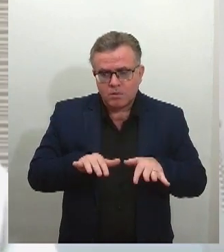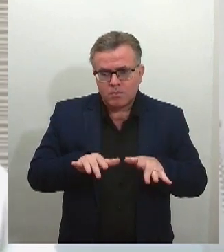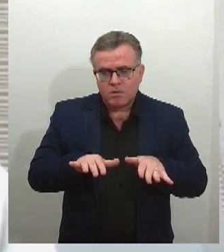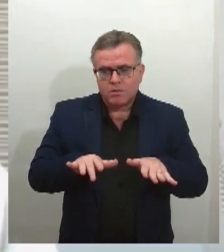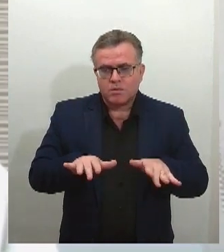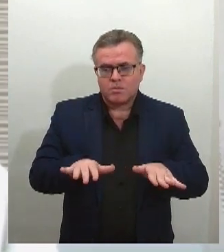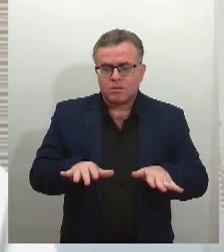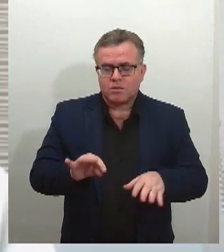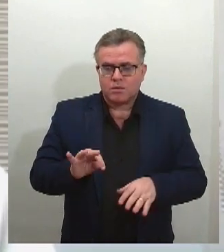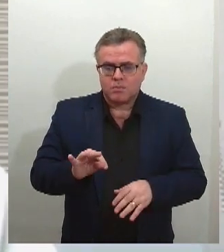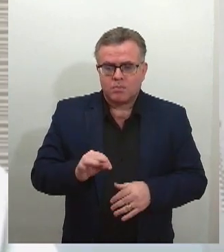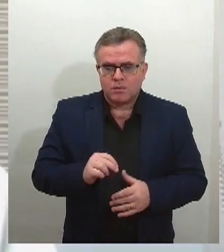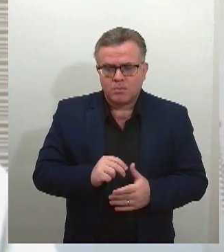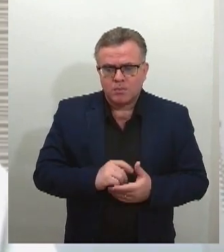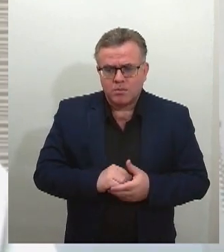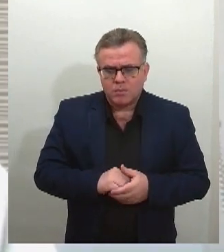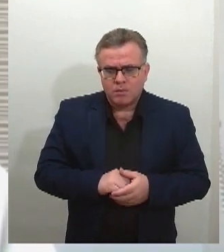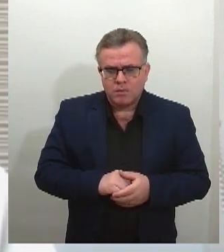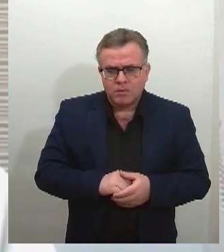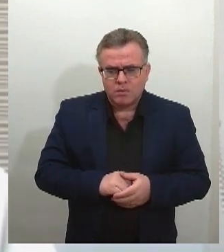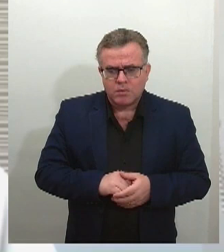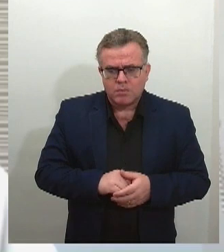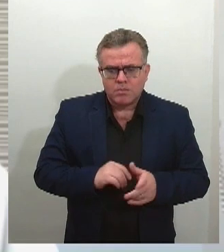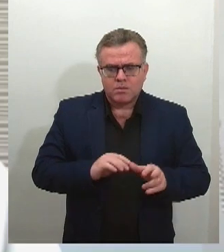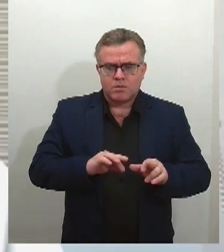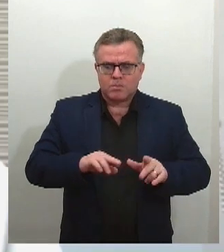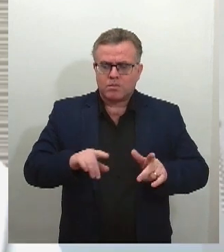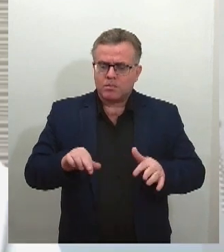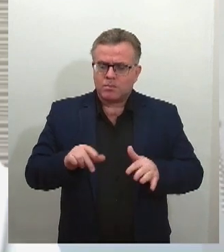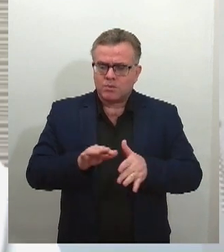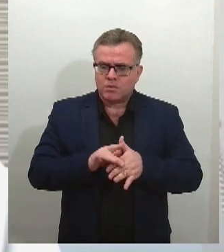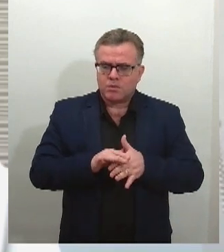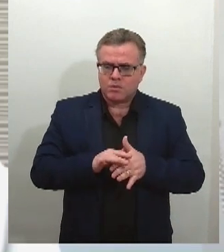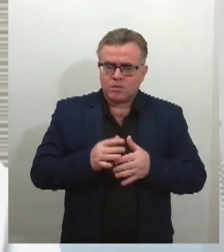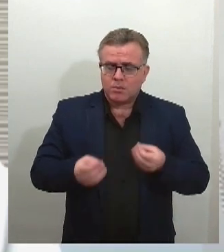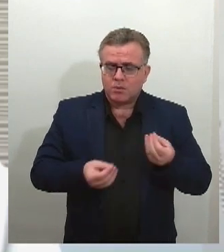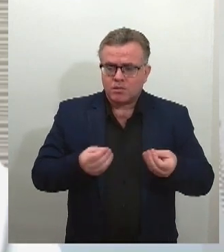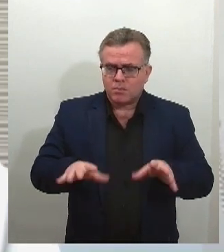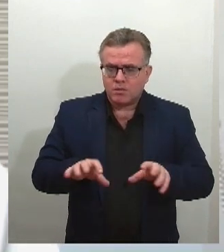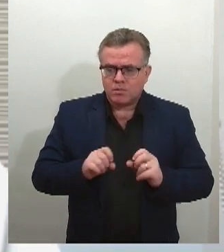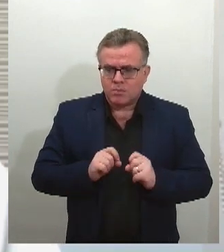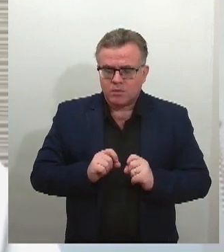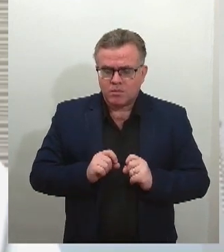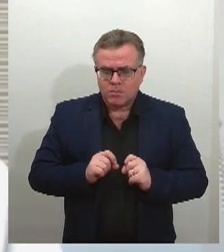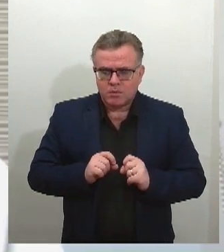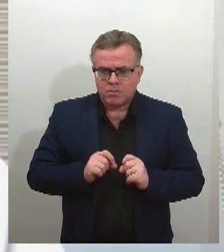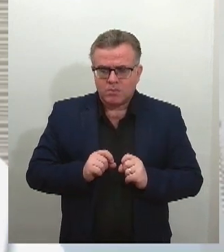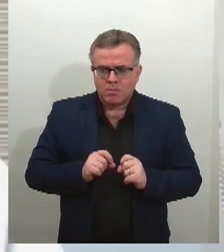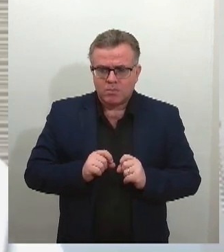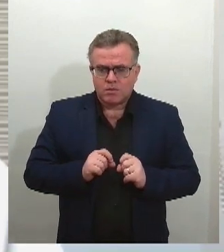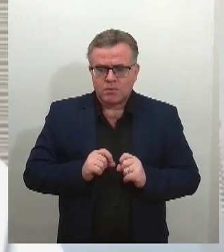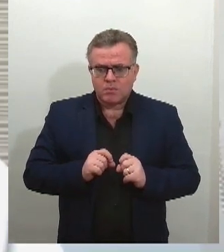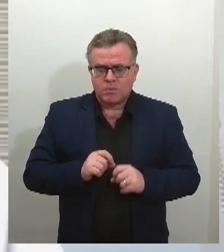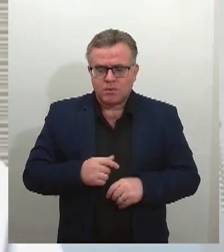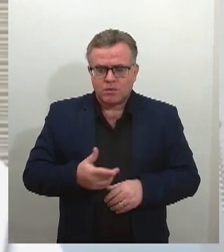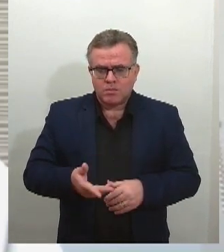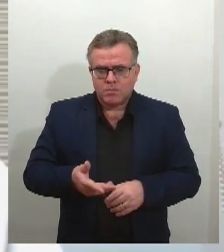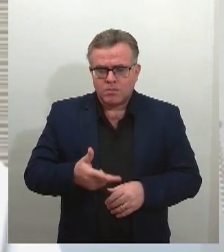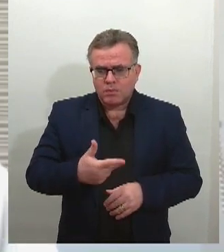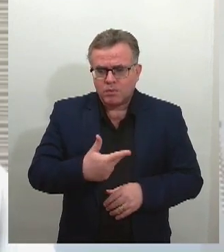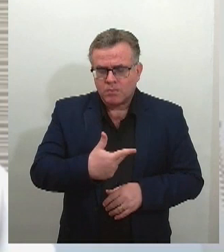o HPV, sobre a doença, sobre a forma de transmissibilidade. A vacina, da campanha